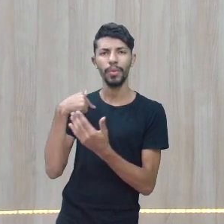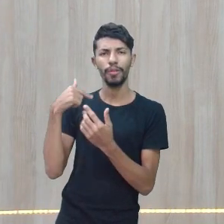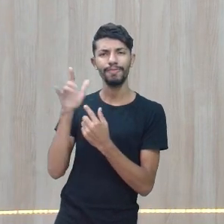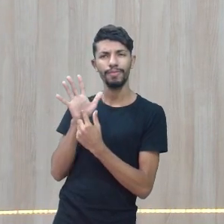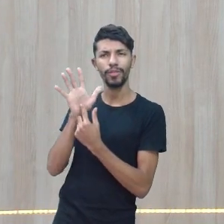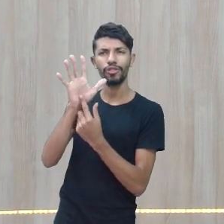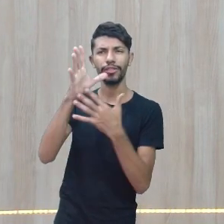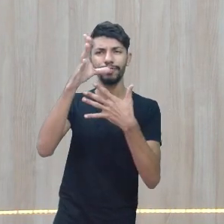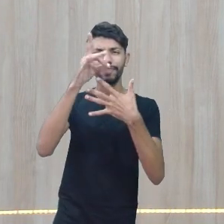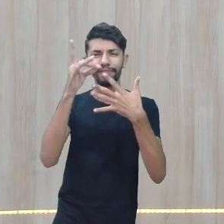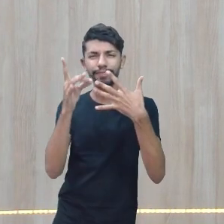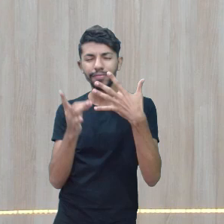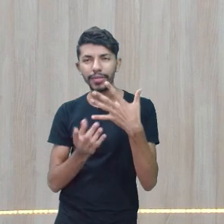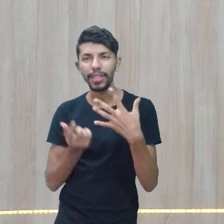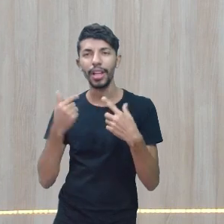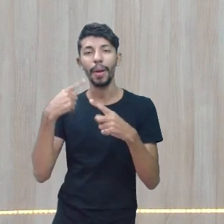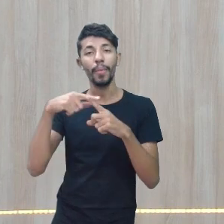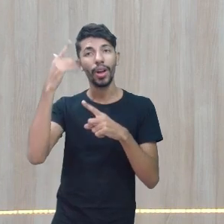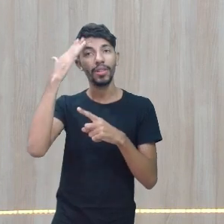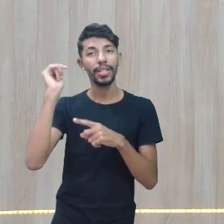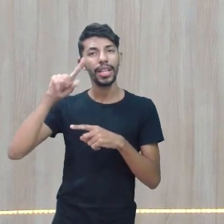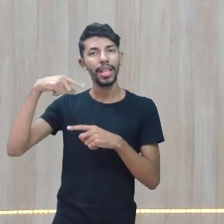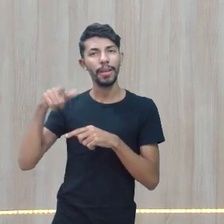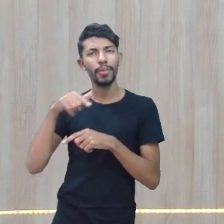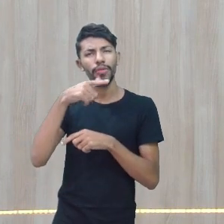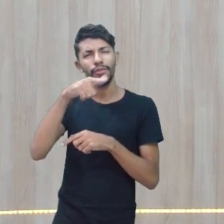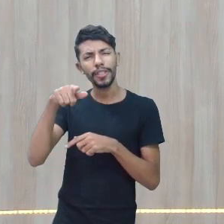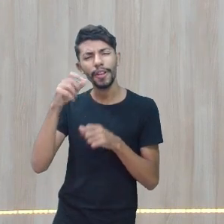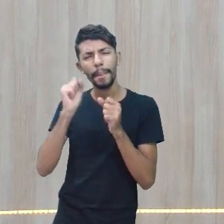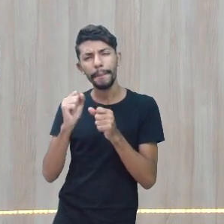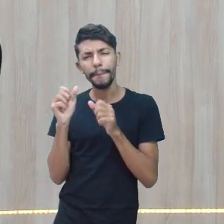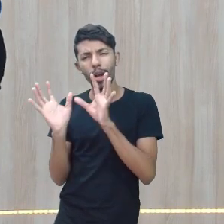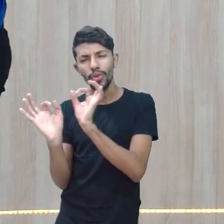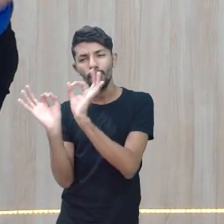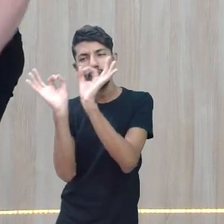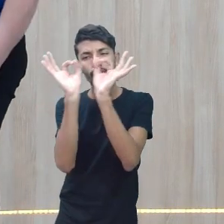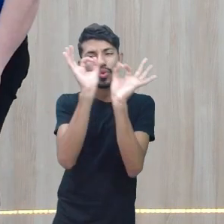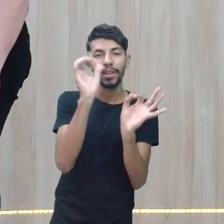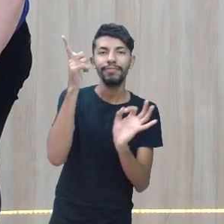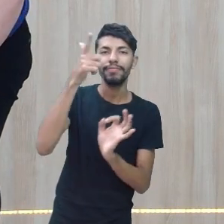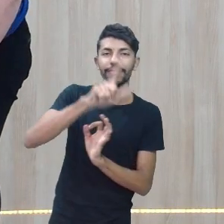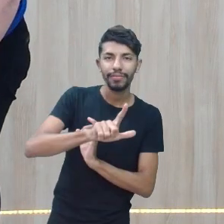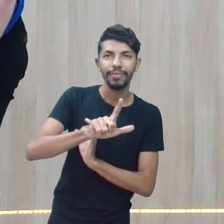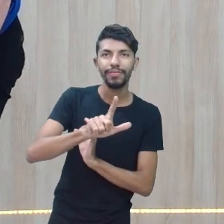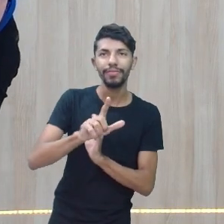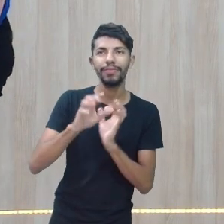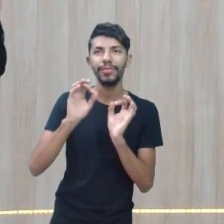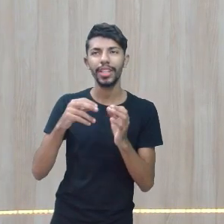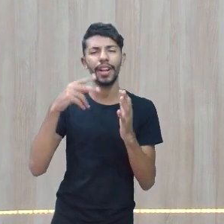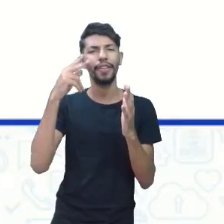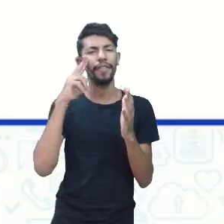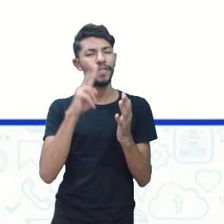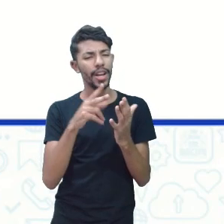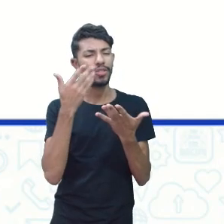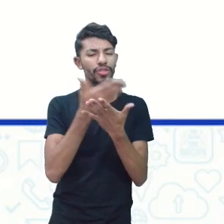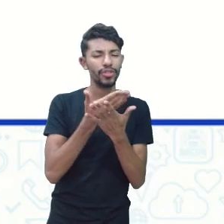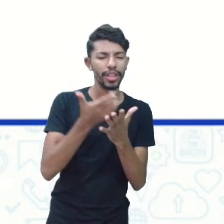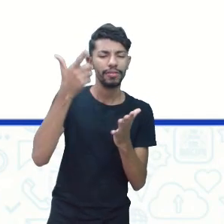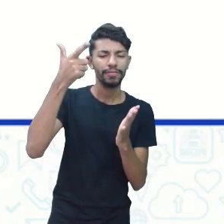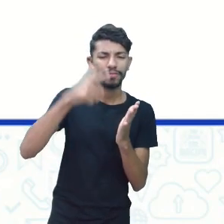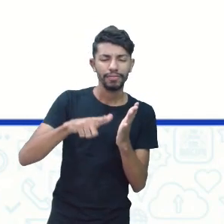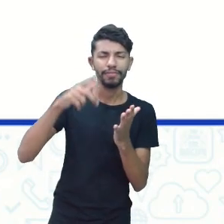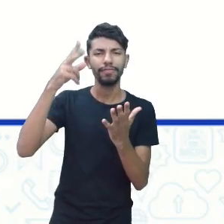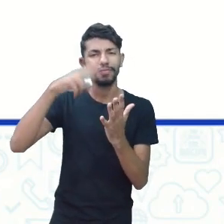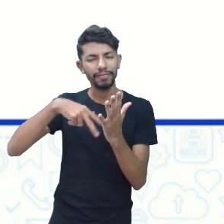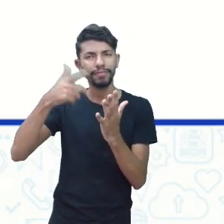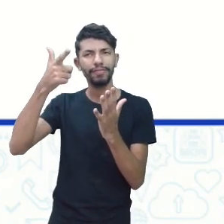momento. Vendo, revendo, lendo, relendo, não é isso? Então, diz assim, as